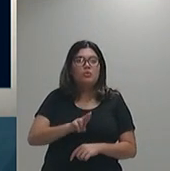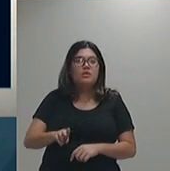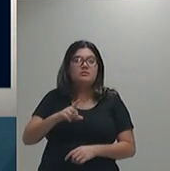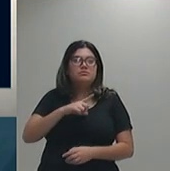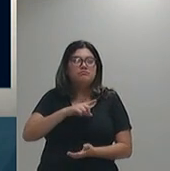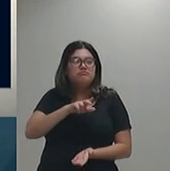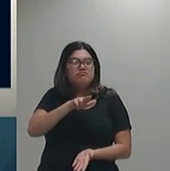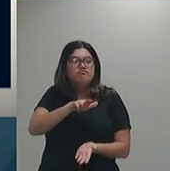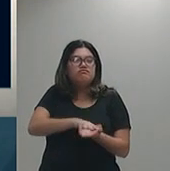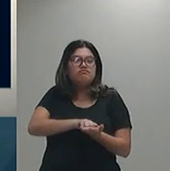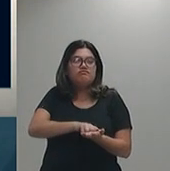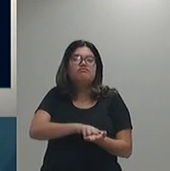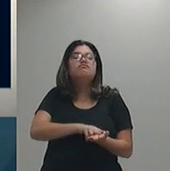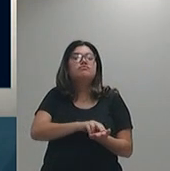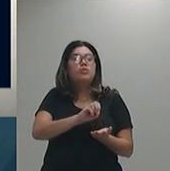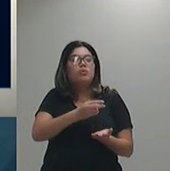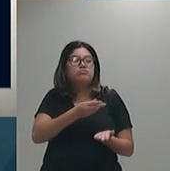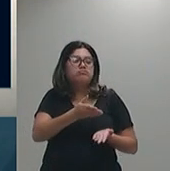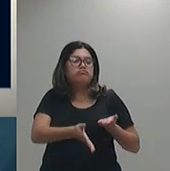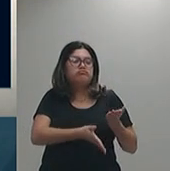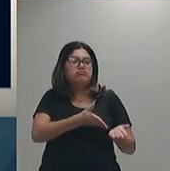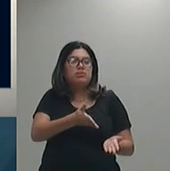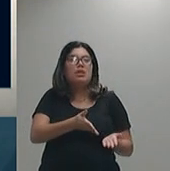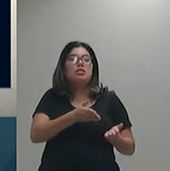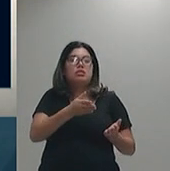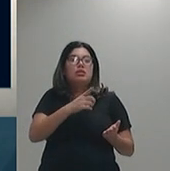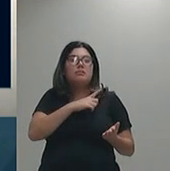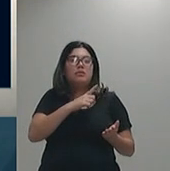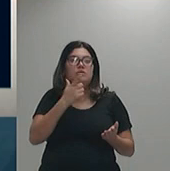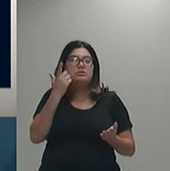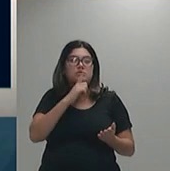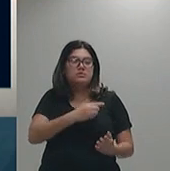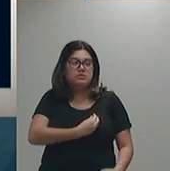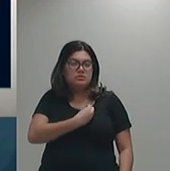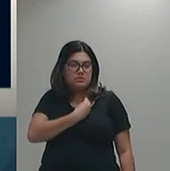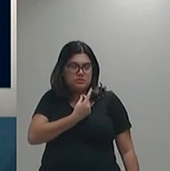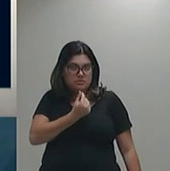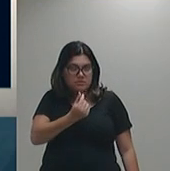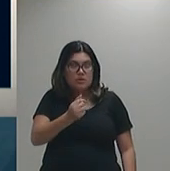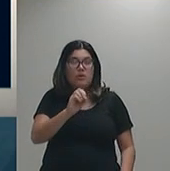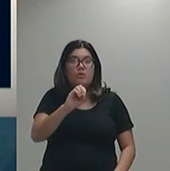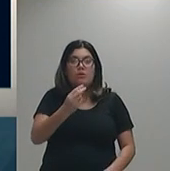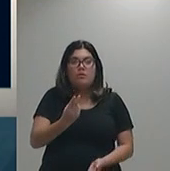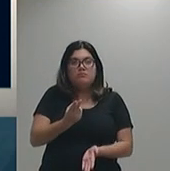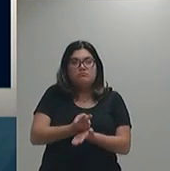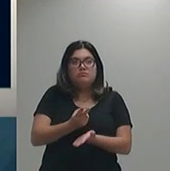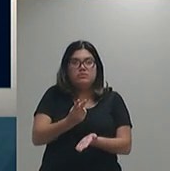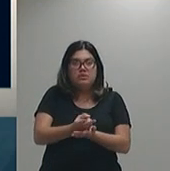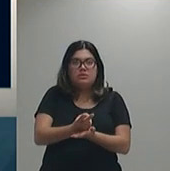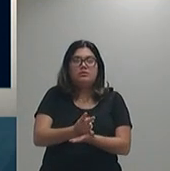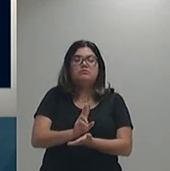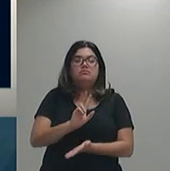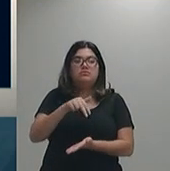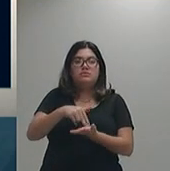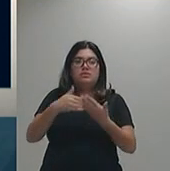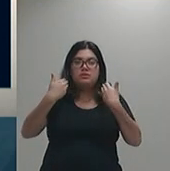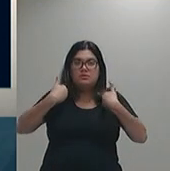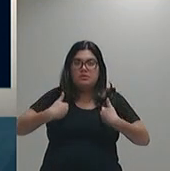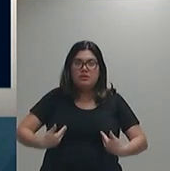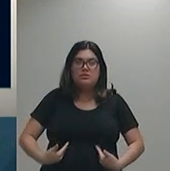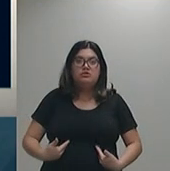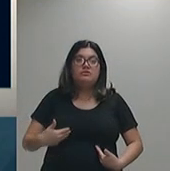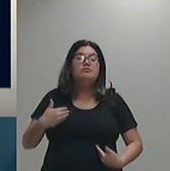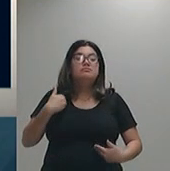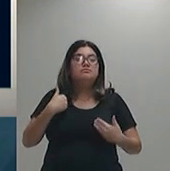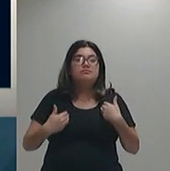a tratamento garantidor e sua sobrevivência ou da manutenção de sua incolumidade física o óbice